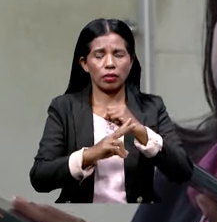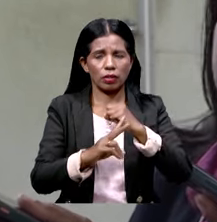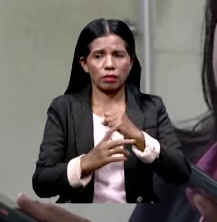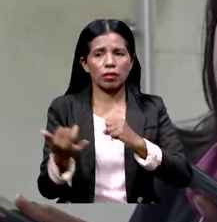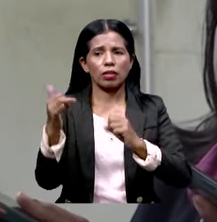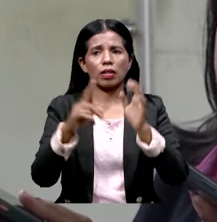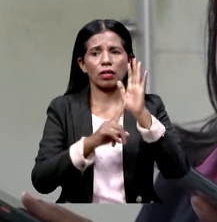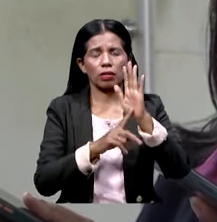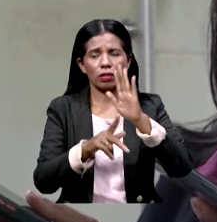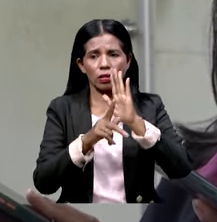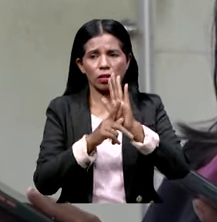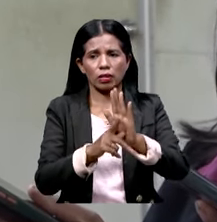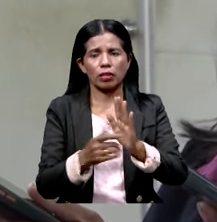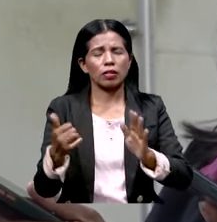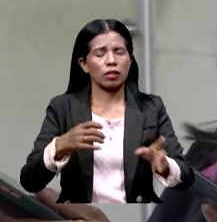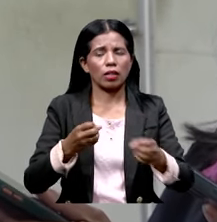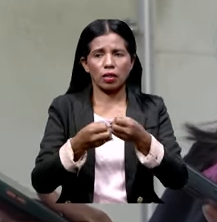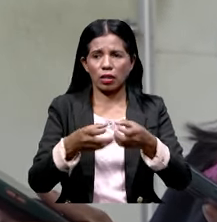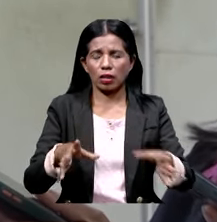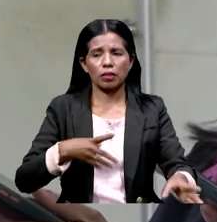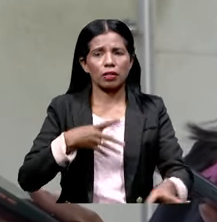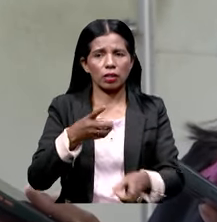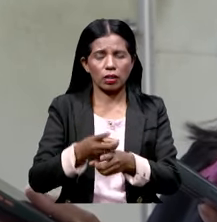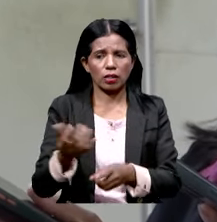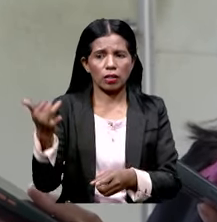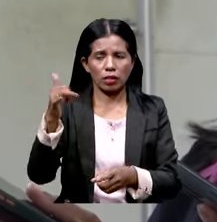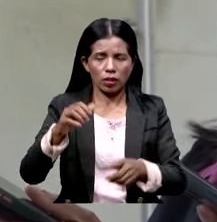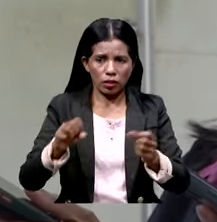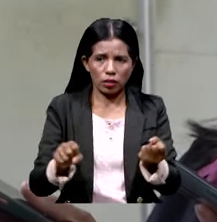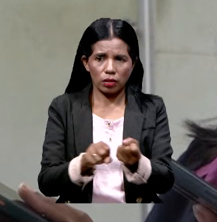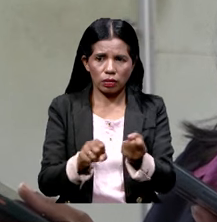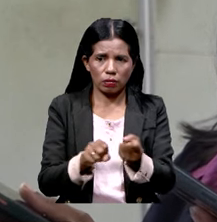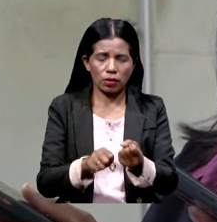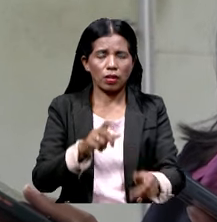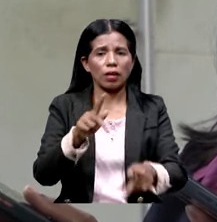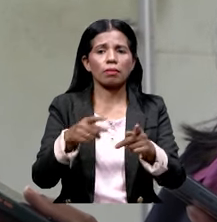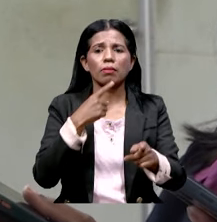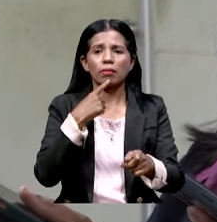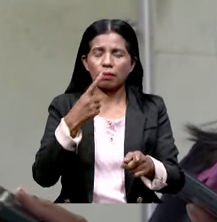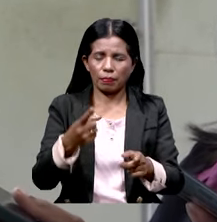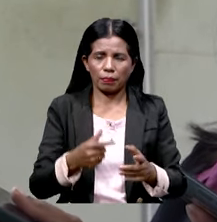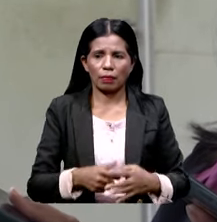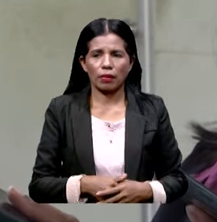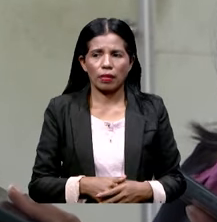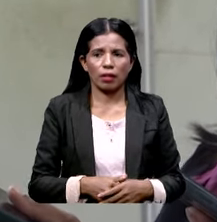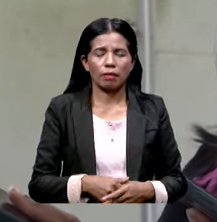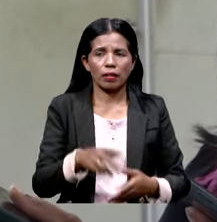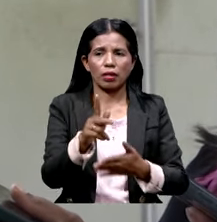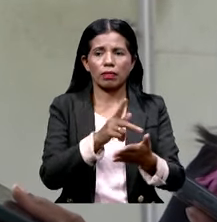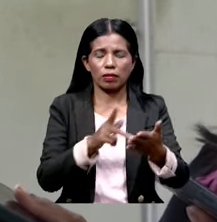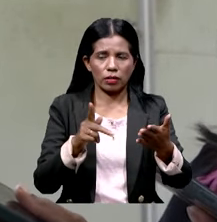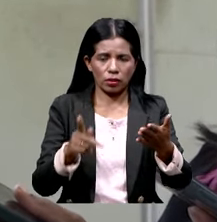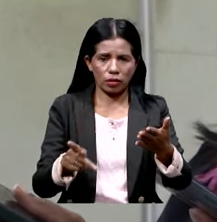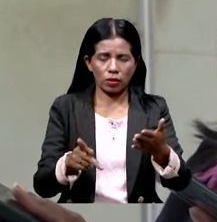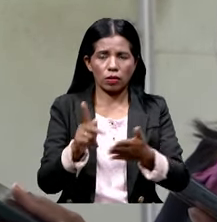andar com queixa ou se lá com direito, pronto, se iramos bele contribuir. E daí, mas de andar corrupção passiva,